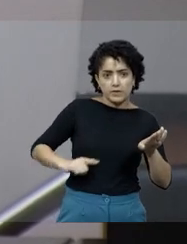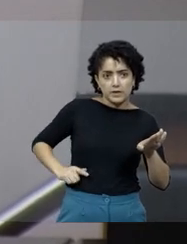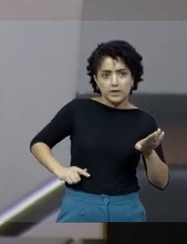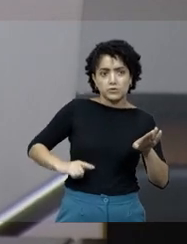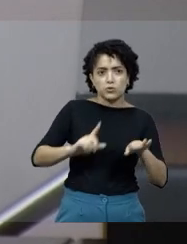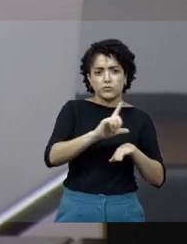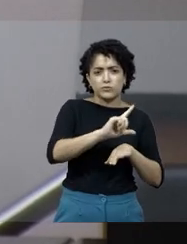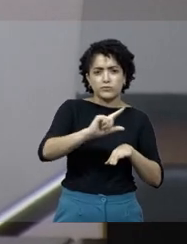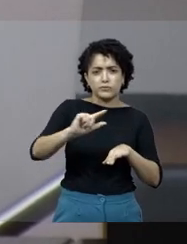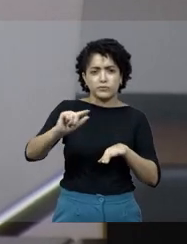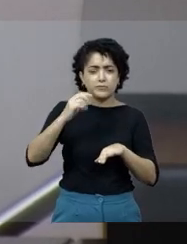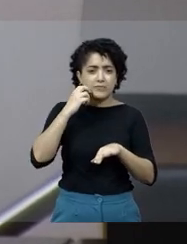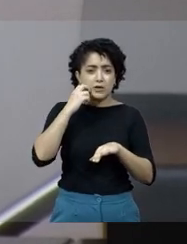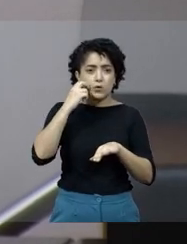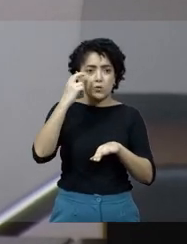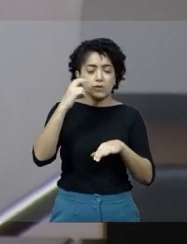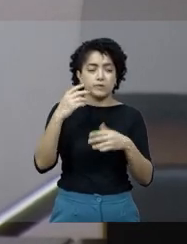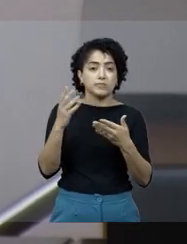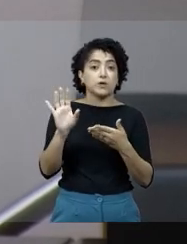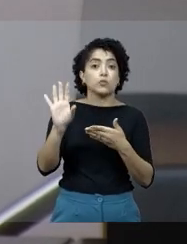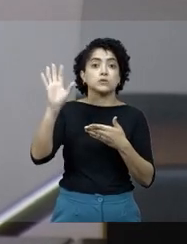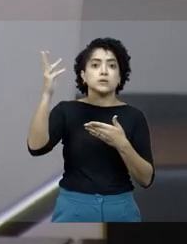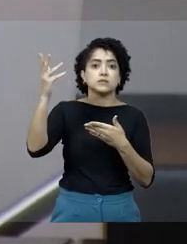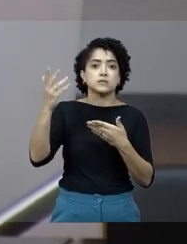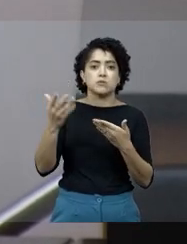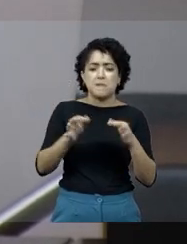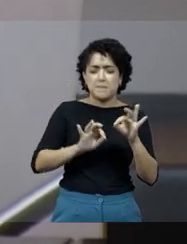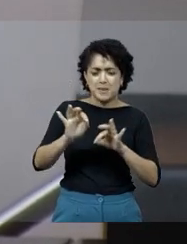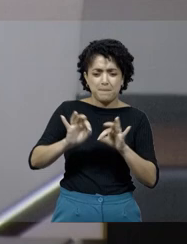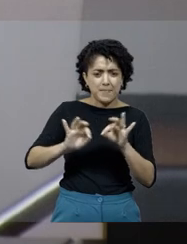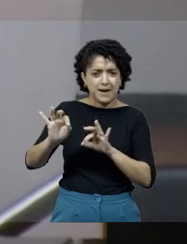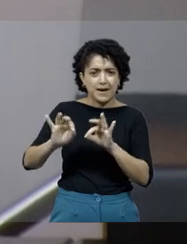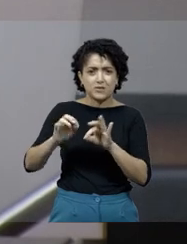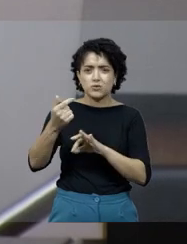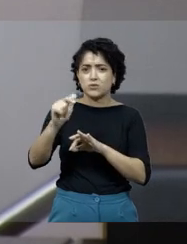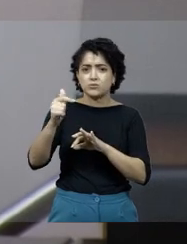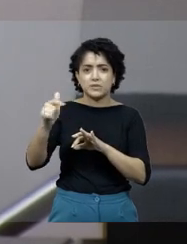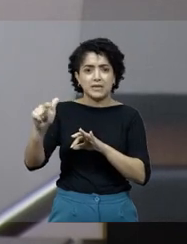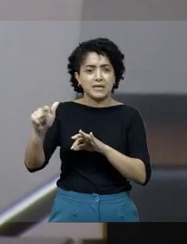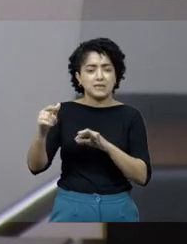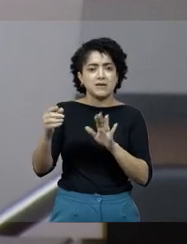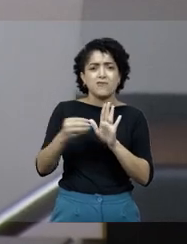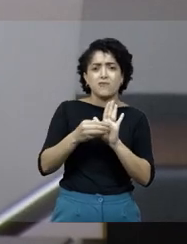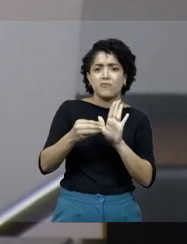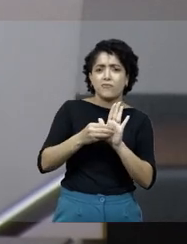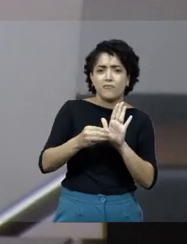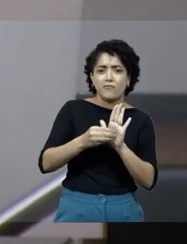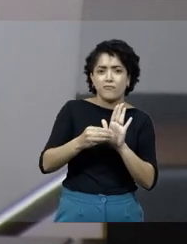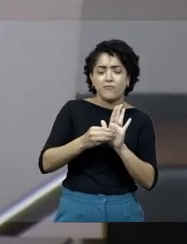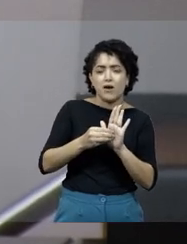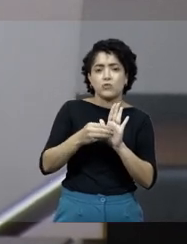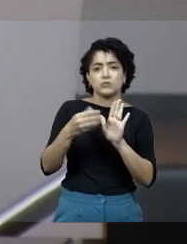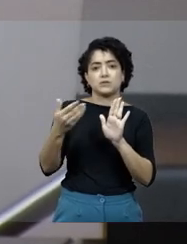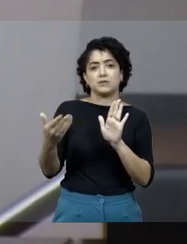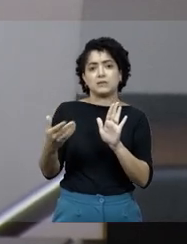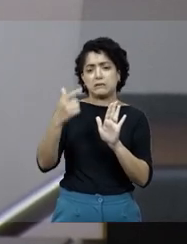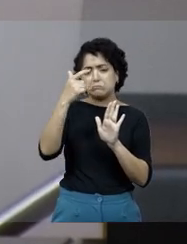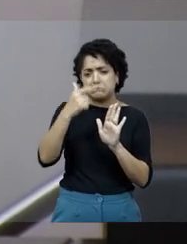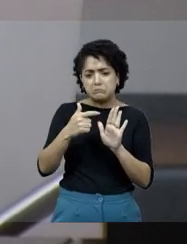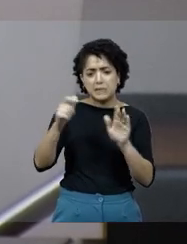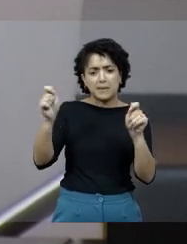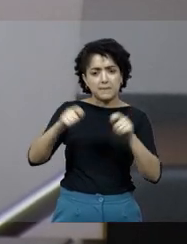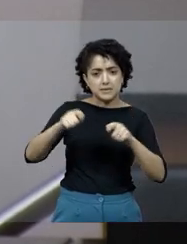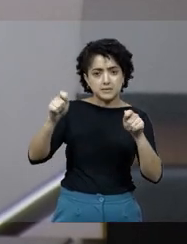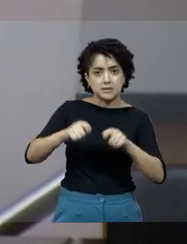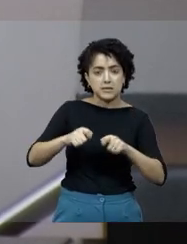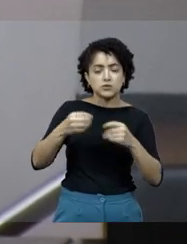alvexame político. Sabe, um despreparo, isso é despreparo, isso é falta de personalidade, falta de capacidade.